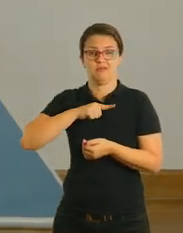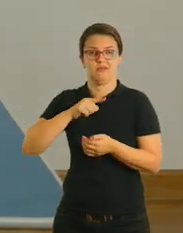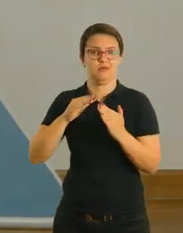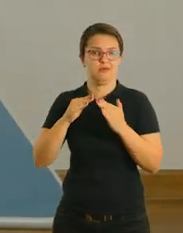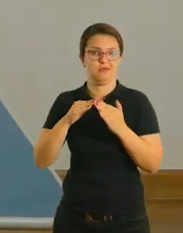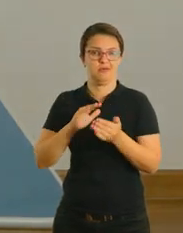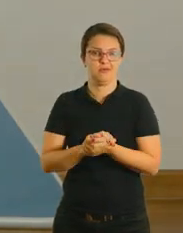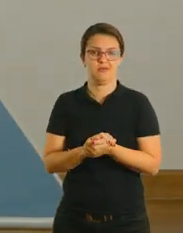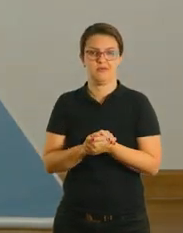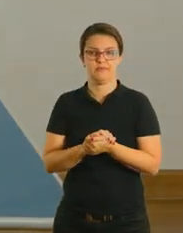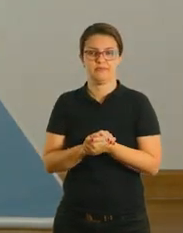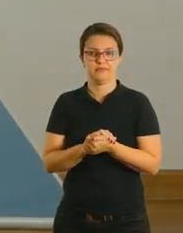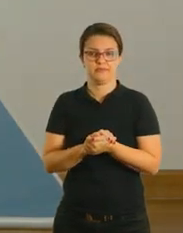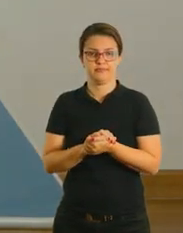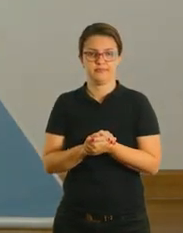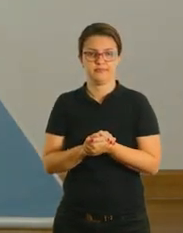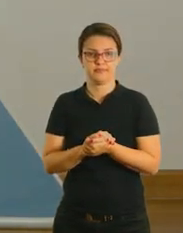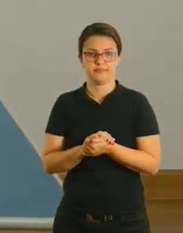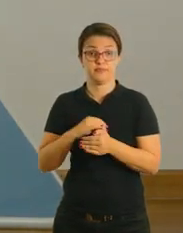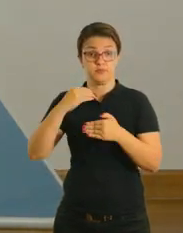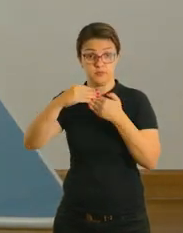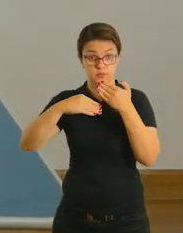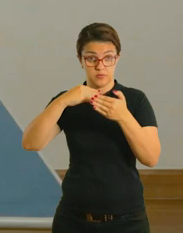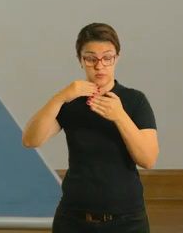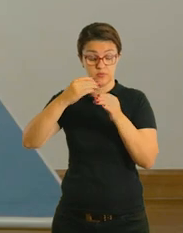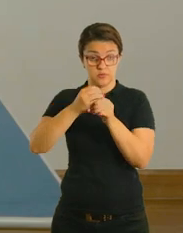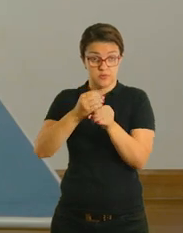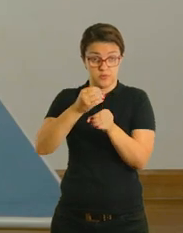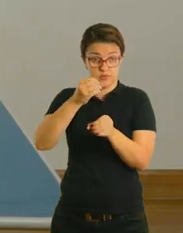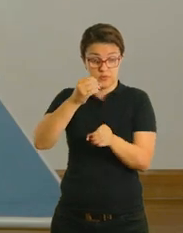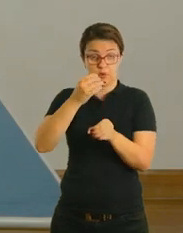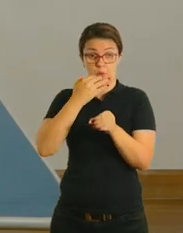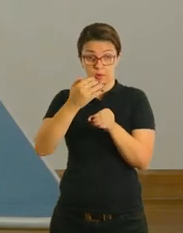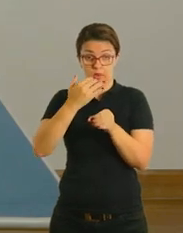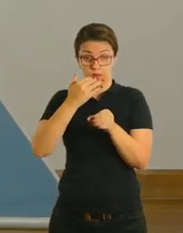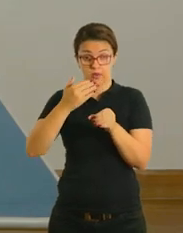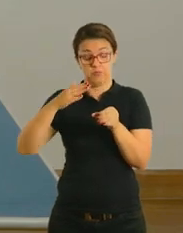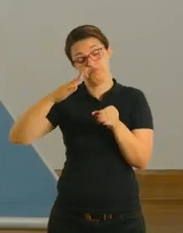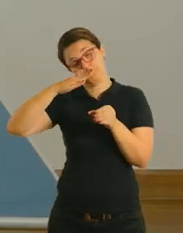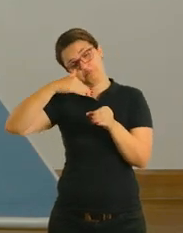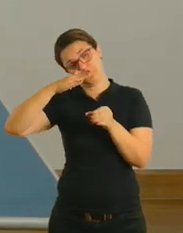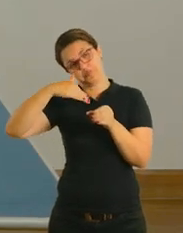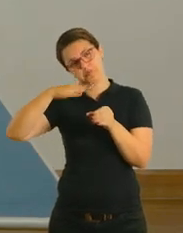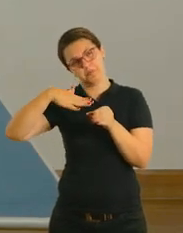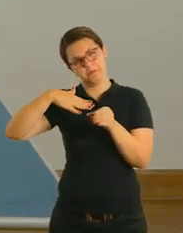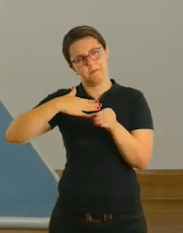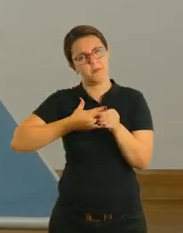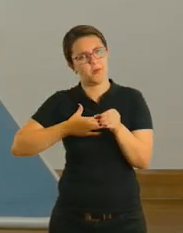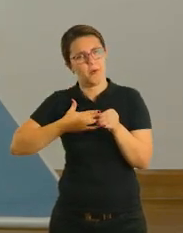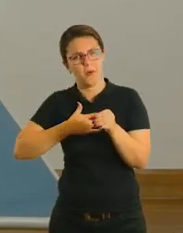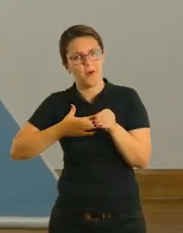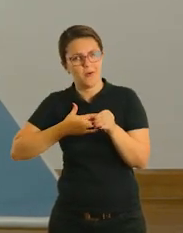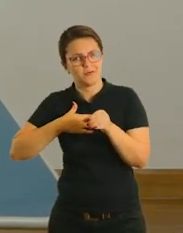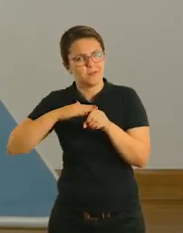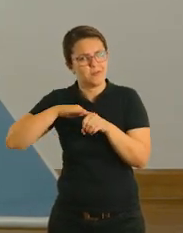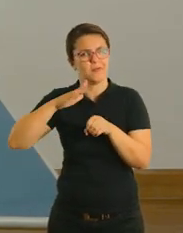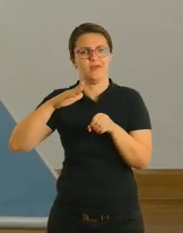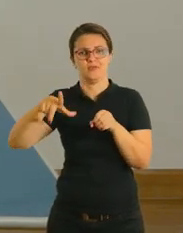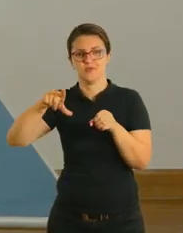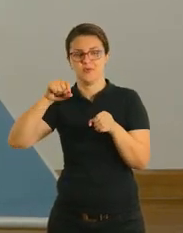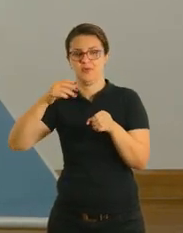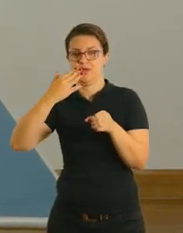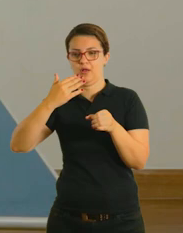pegar o rolinho de papel higiênico e vamos pintar. Usem e abusem das cores que vocês mais gostam.